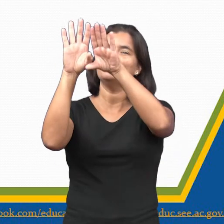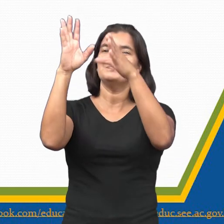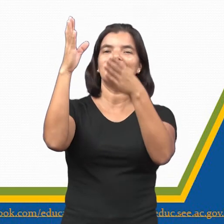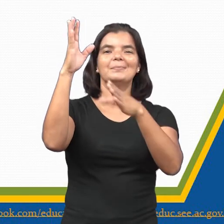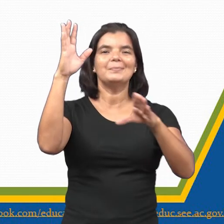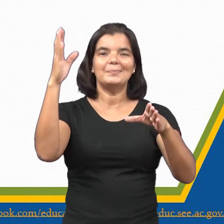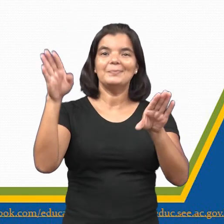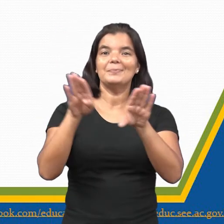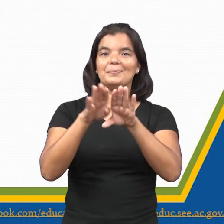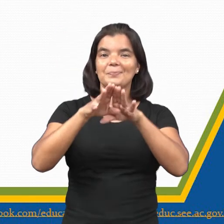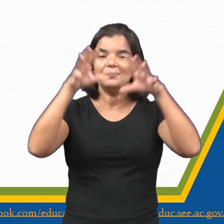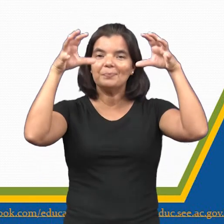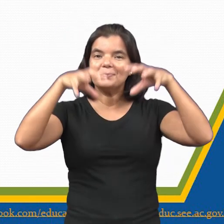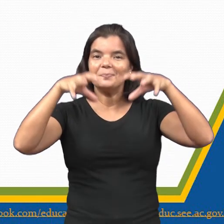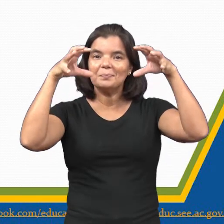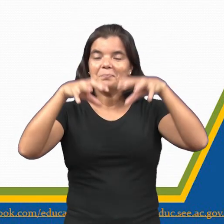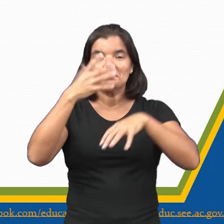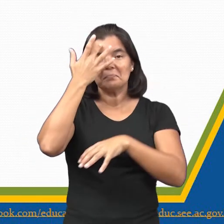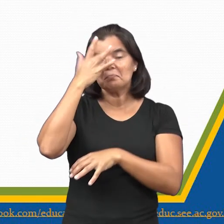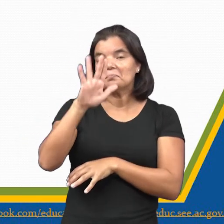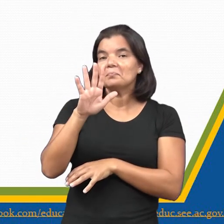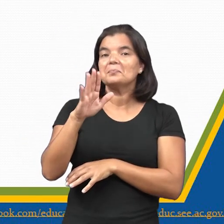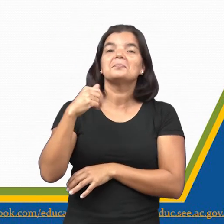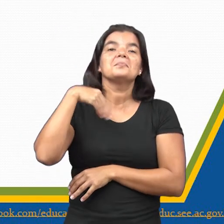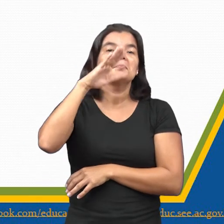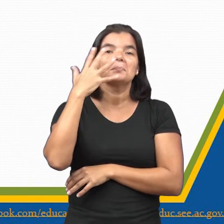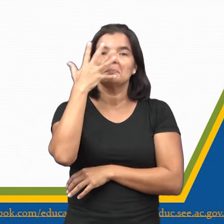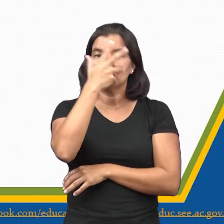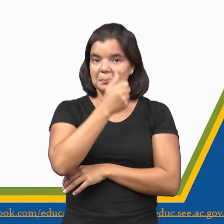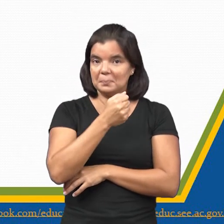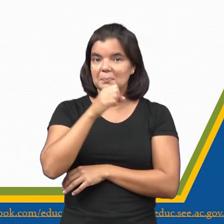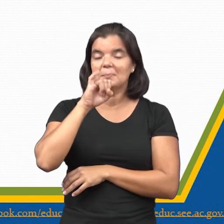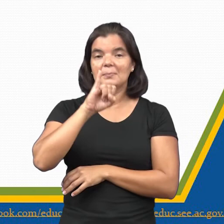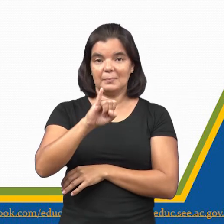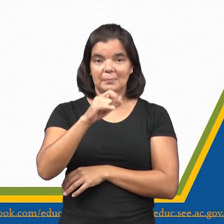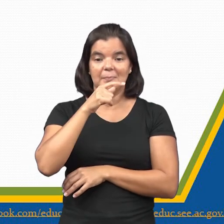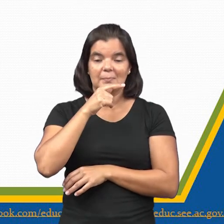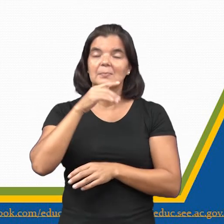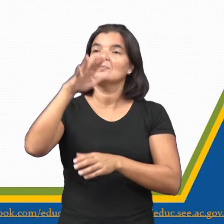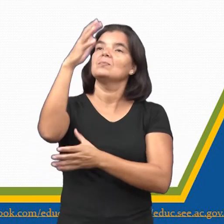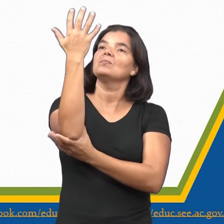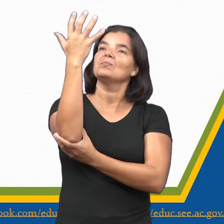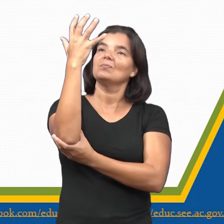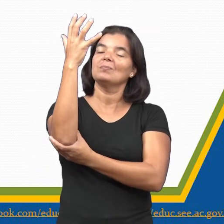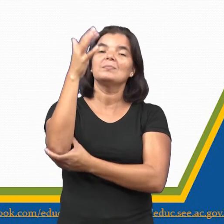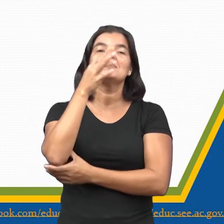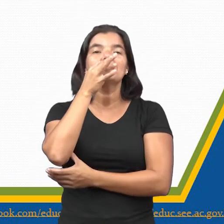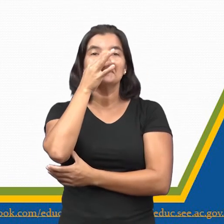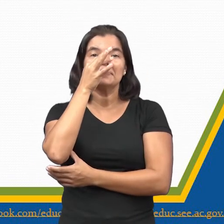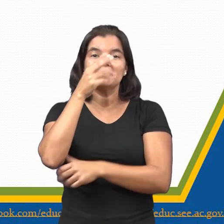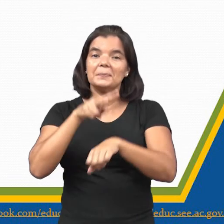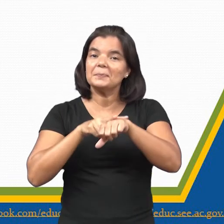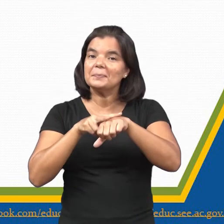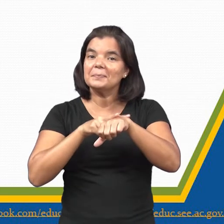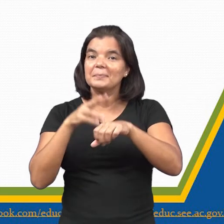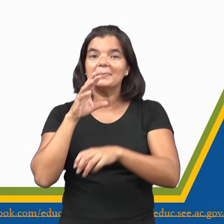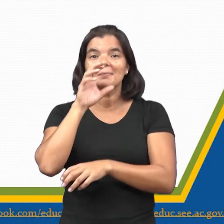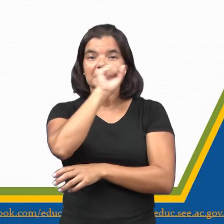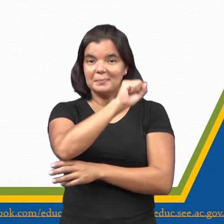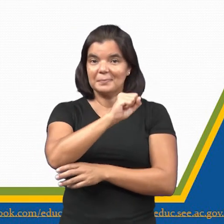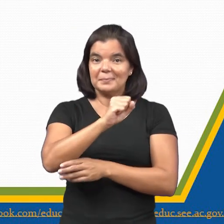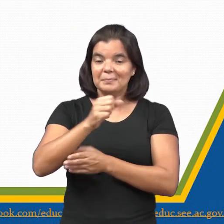se esbaldavam. Não sei o que era mais lindo, se as tenras folhinhas verde claras que surgiam de repente